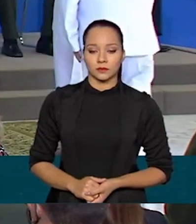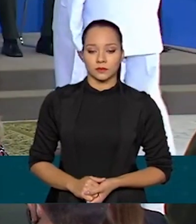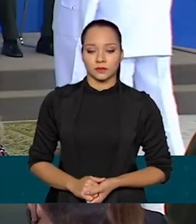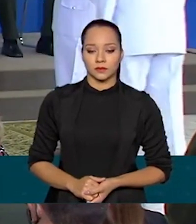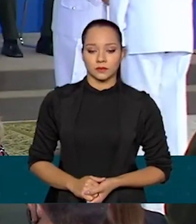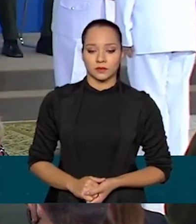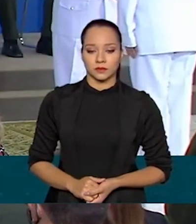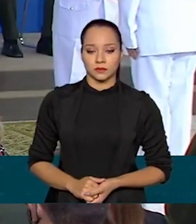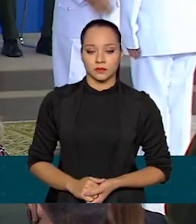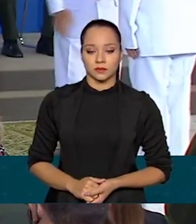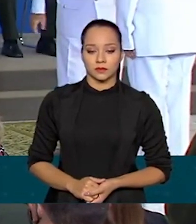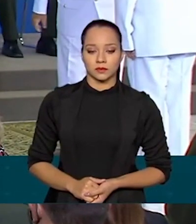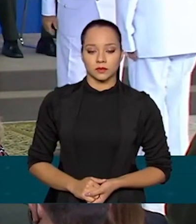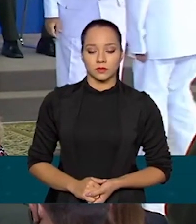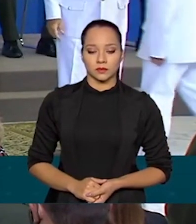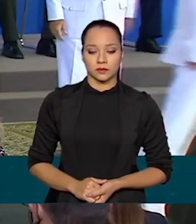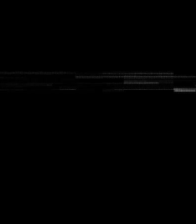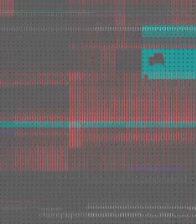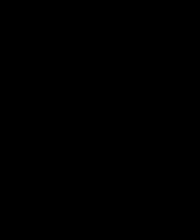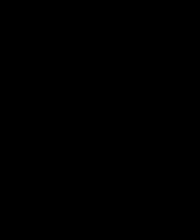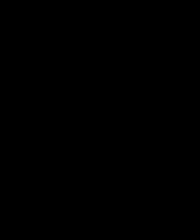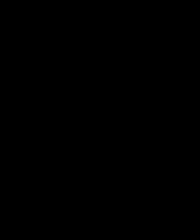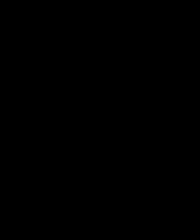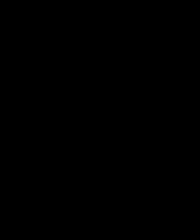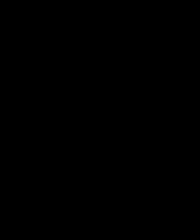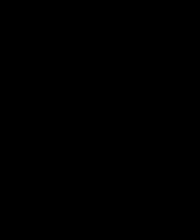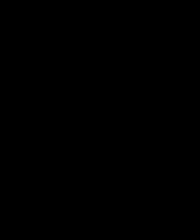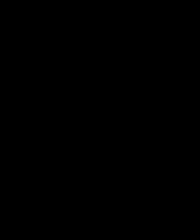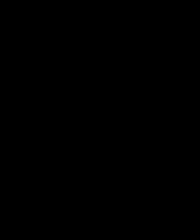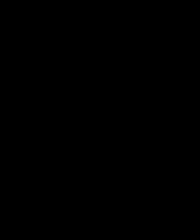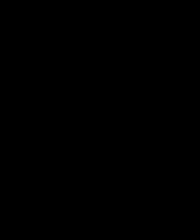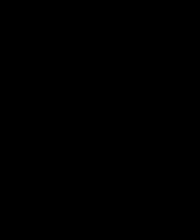Qual? Wow.